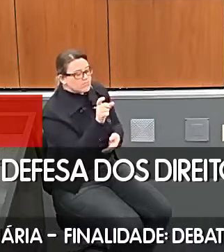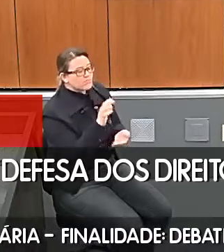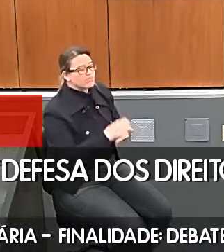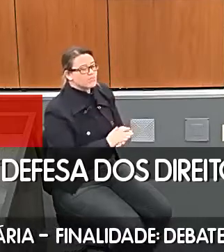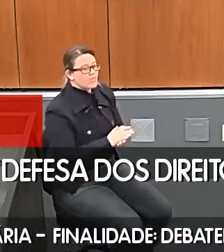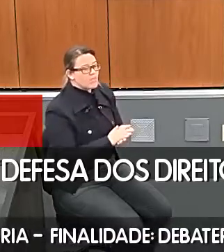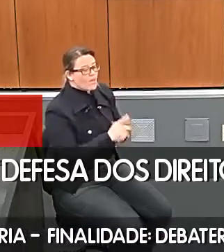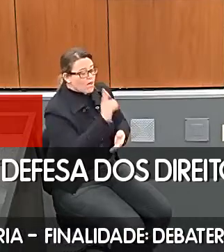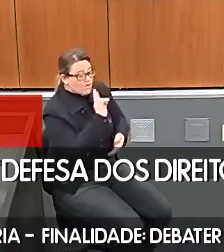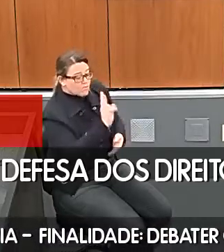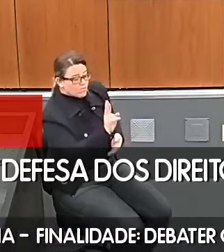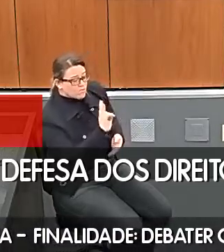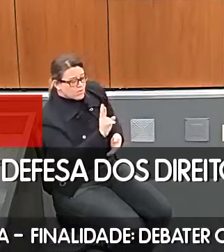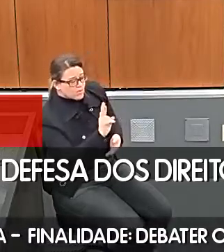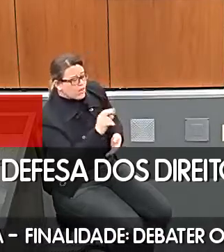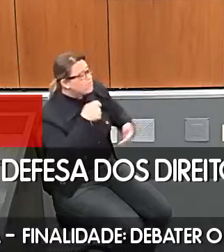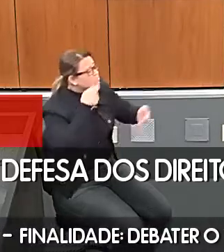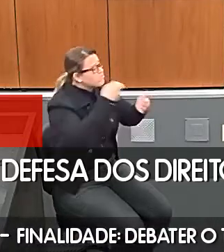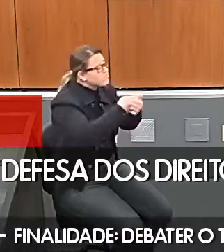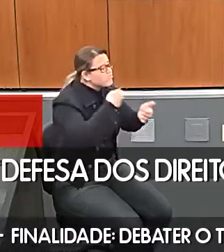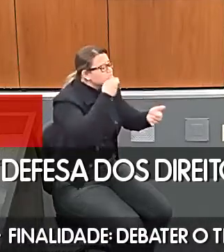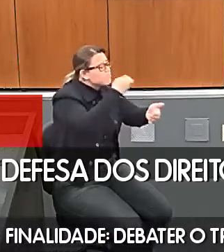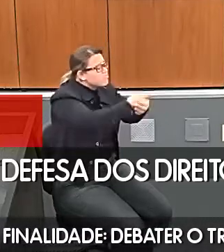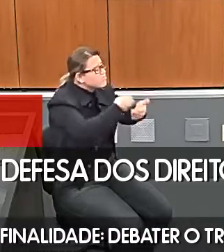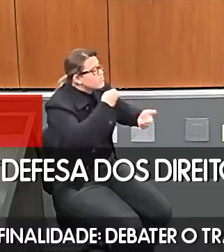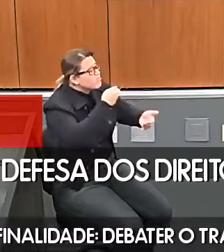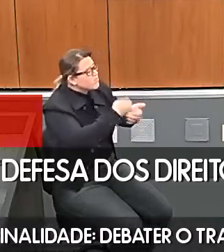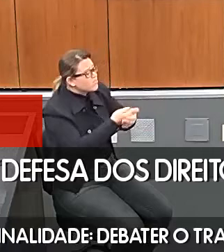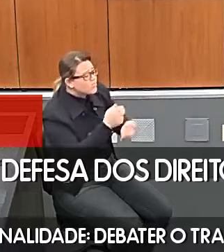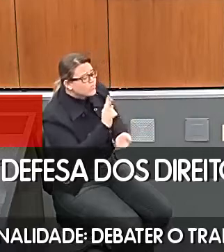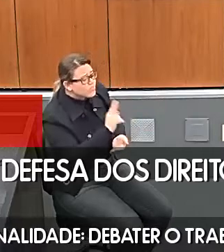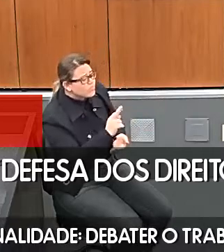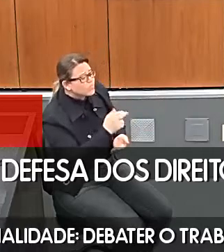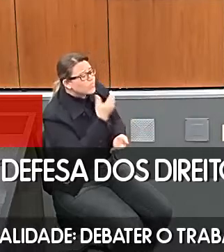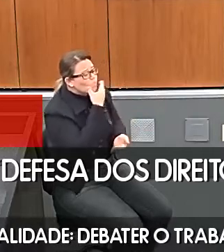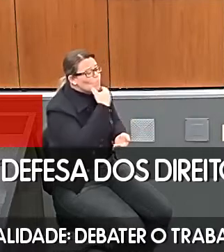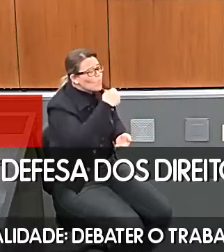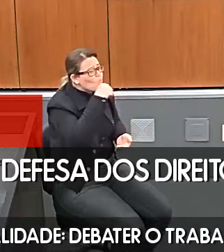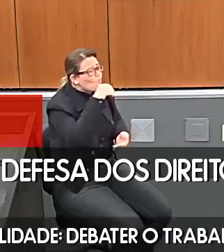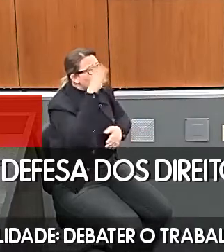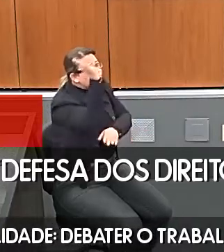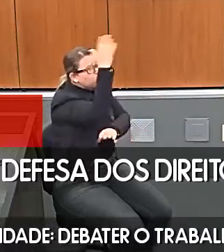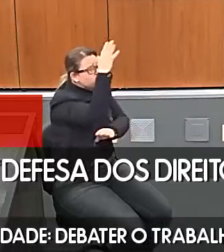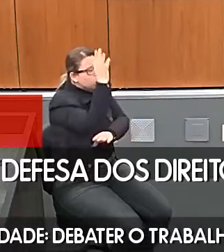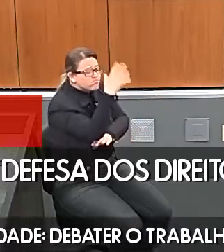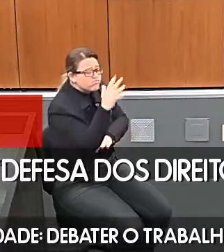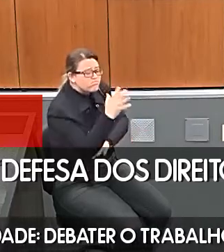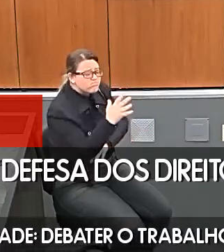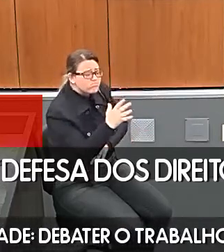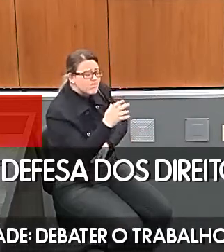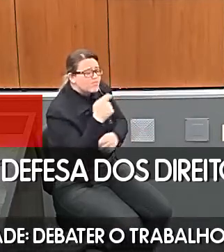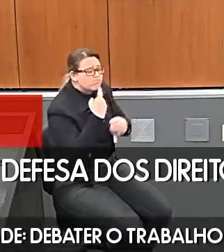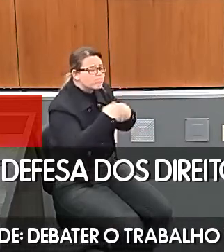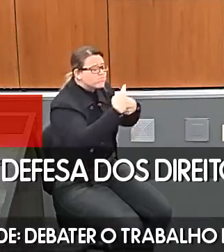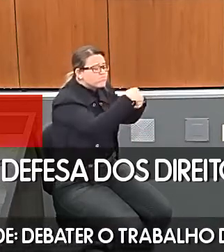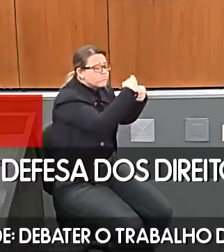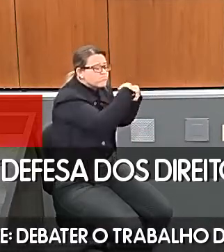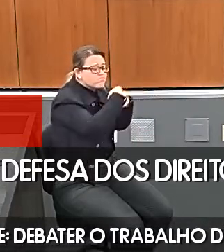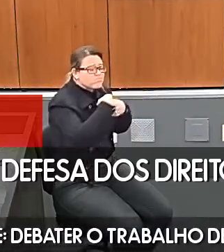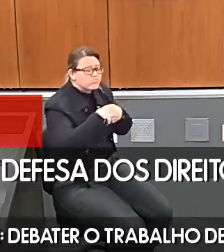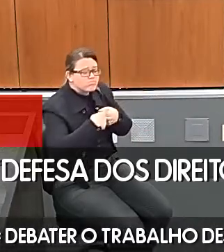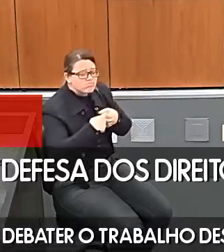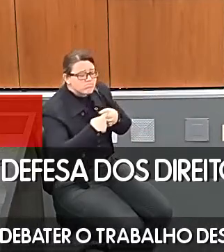ela é representante de muitas mães Brasil afora. Eu gostaria de destacar alguns pontos aqui. Primeiro,